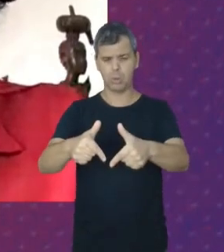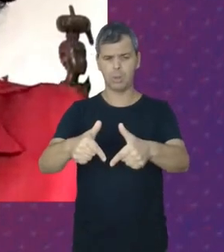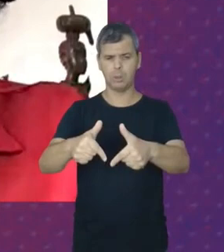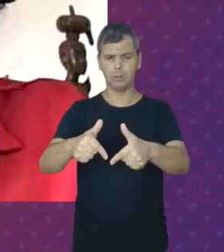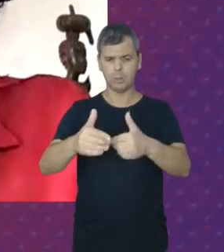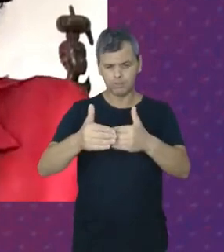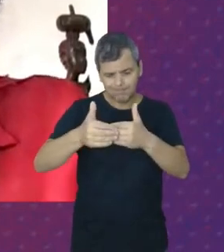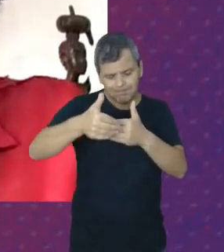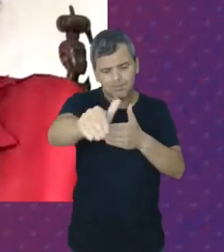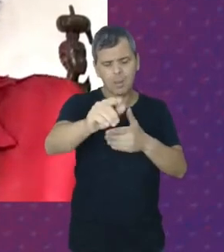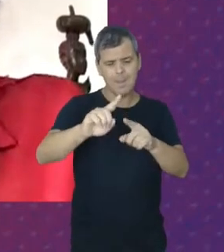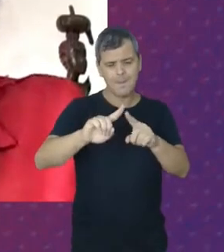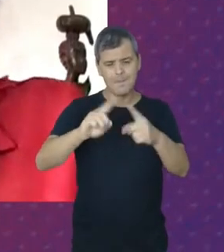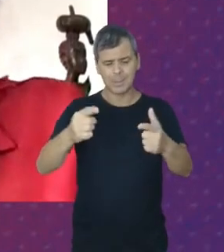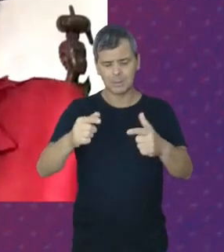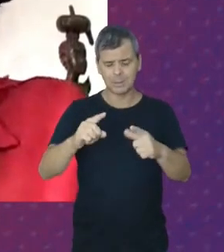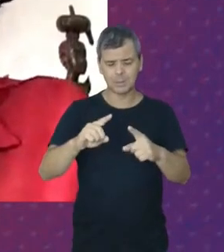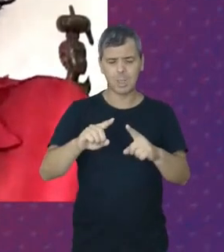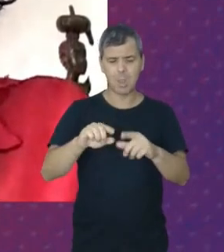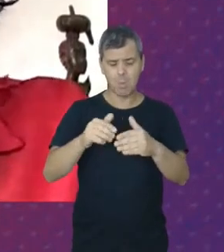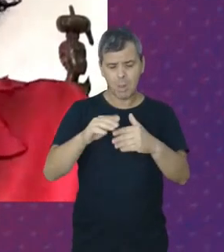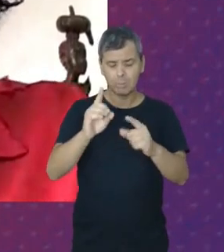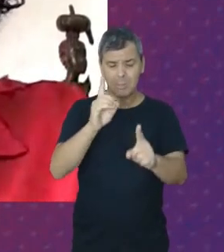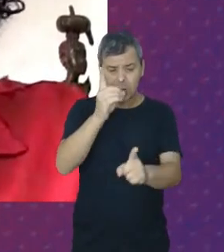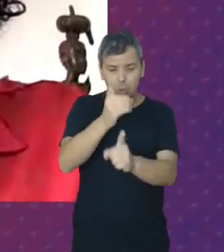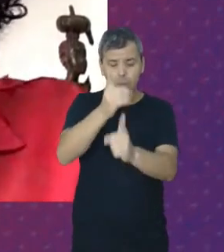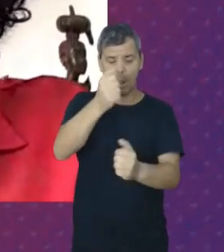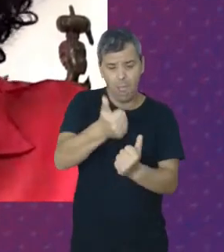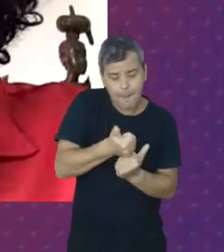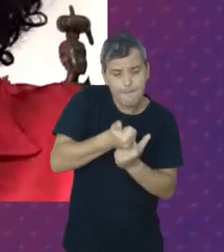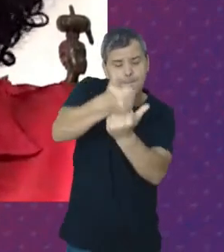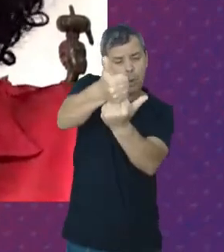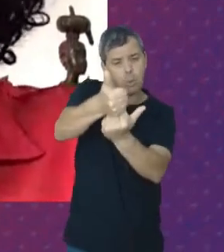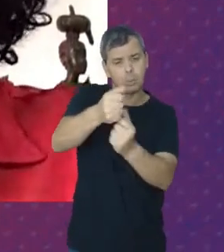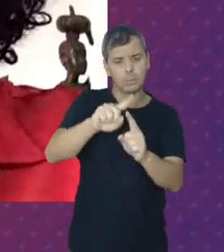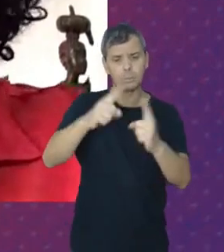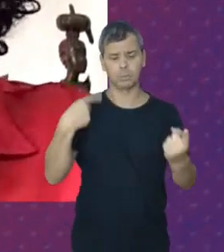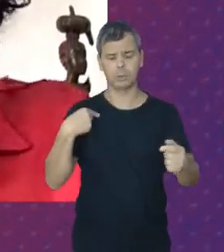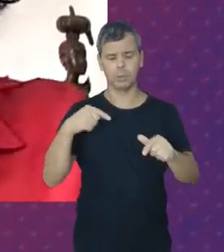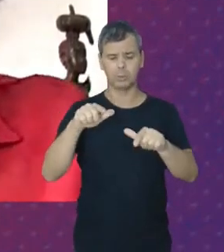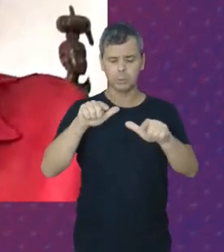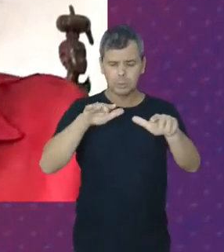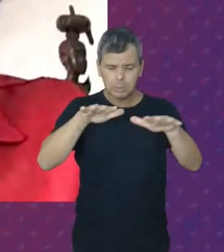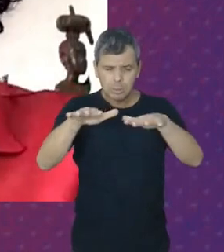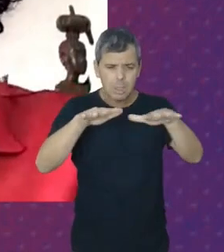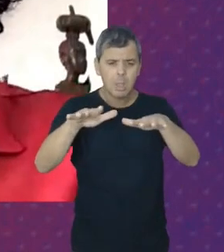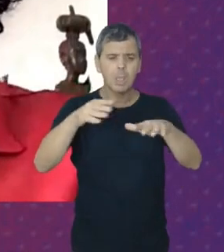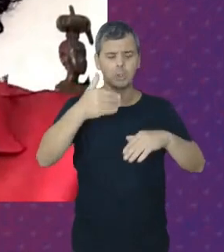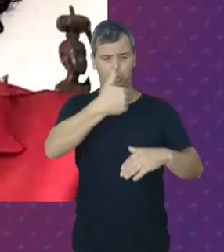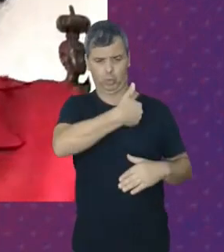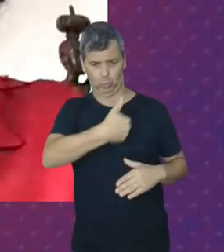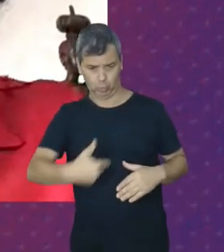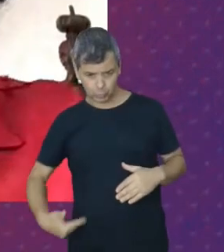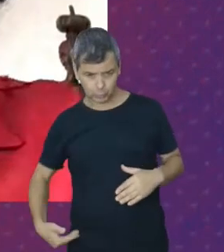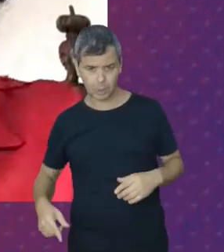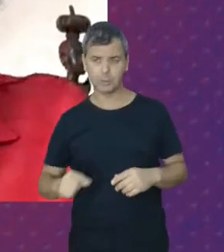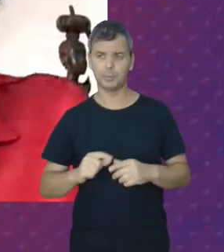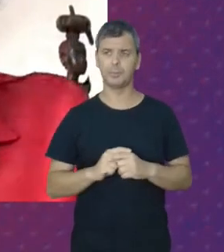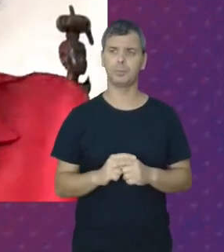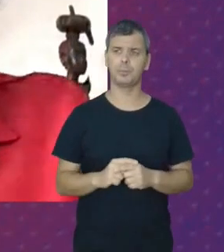Mas é uma luta Que vai encontrar Apoio Apoio Nas ações Governamentais